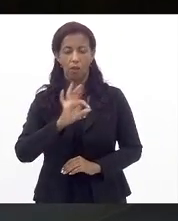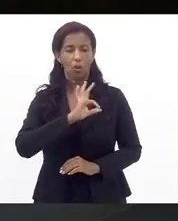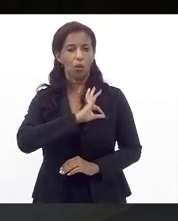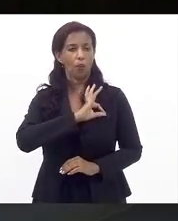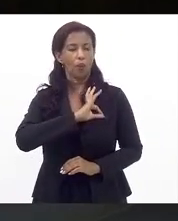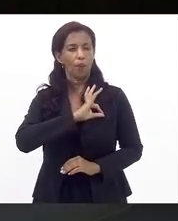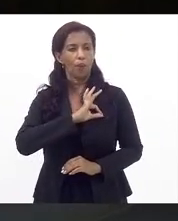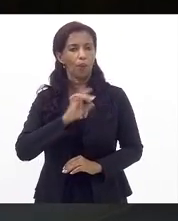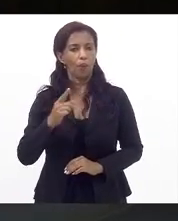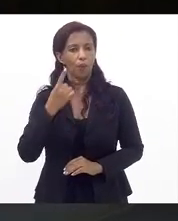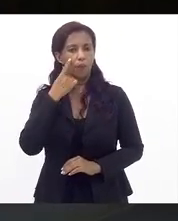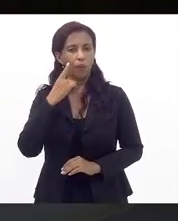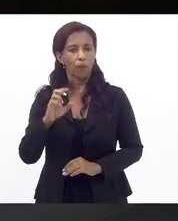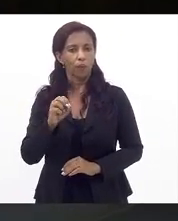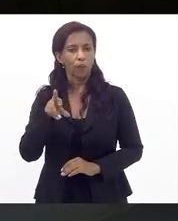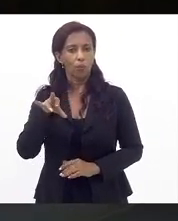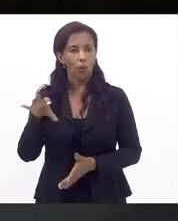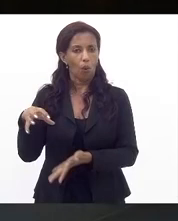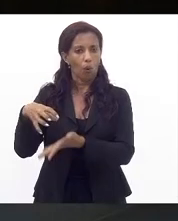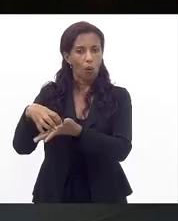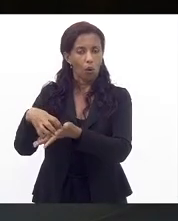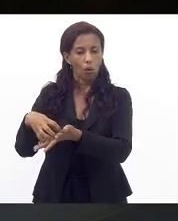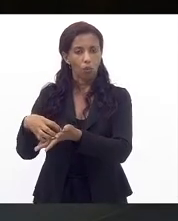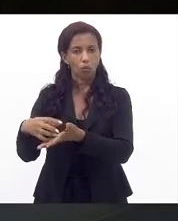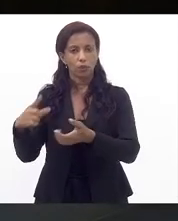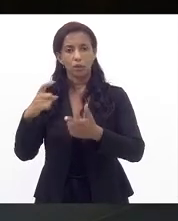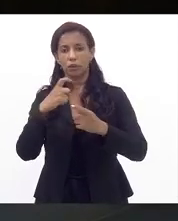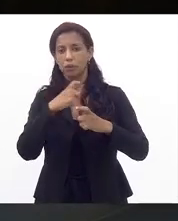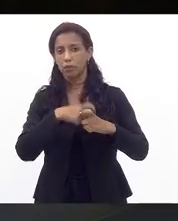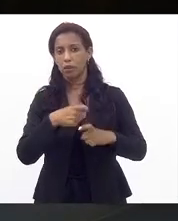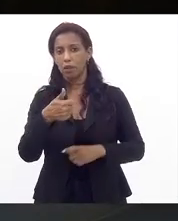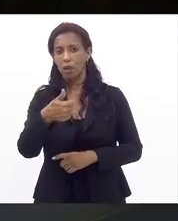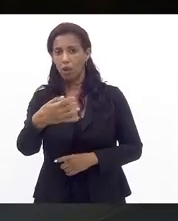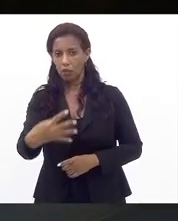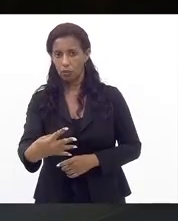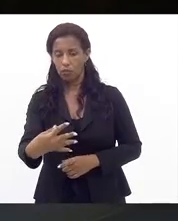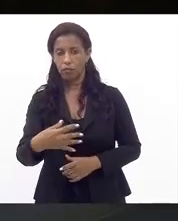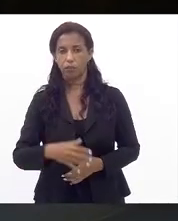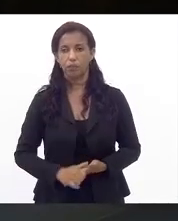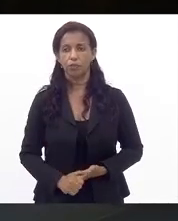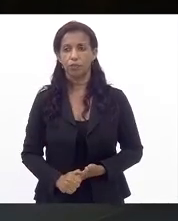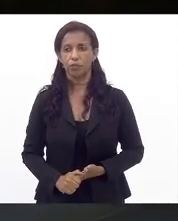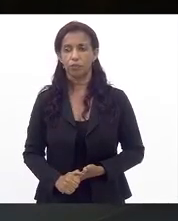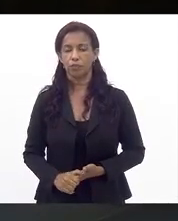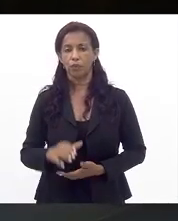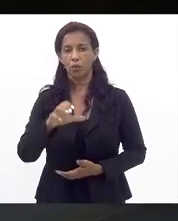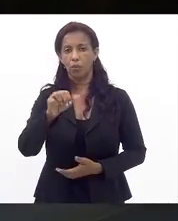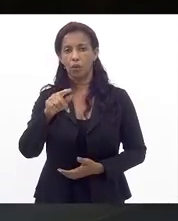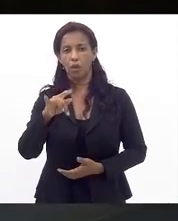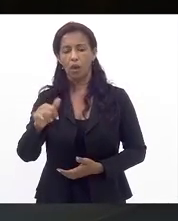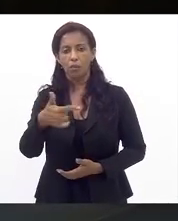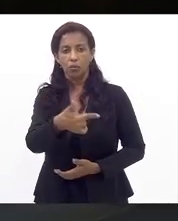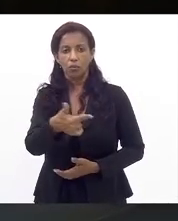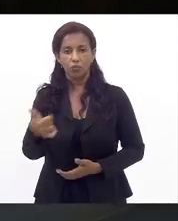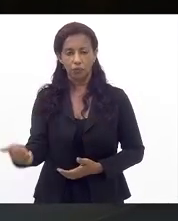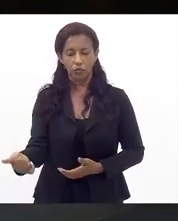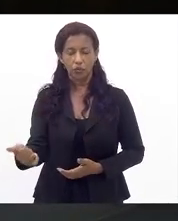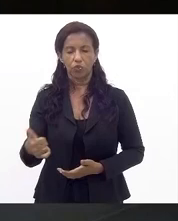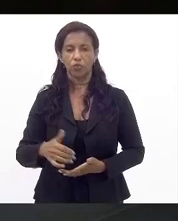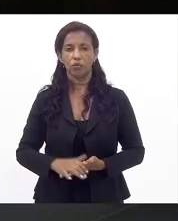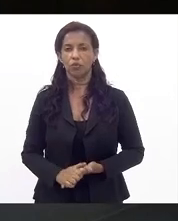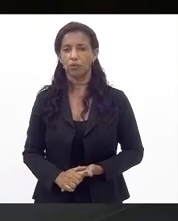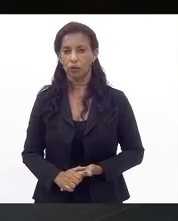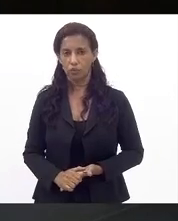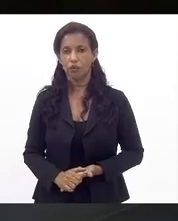policial civil do órgão que se refere o inciso é quatro anos do caput do artigo 21 da Constituição